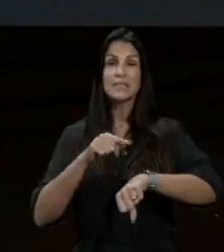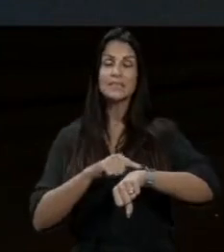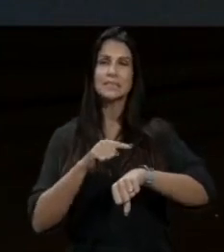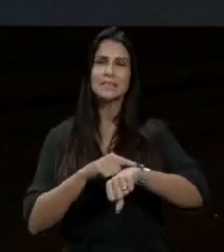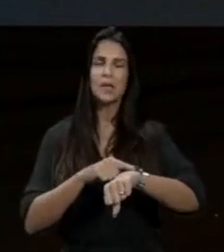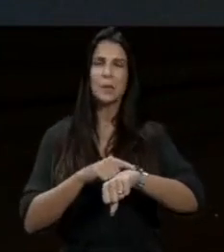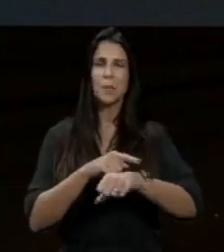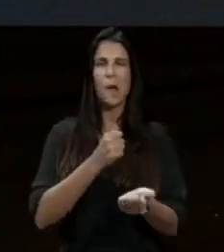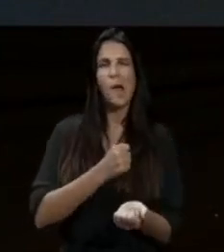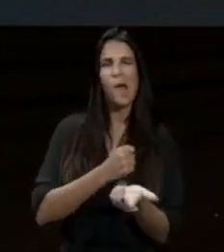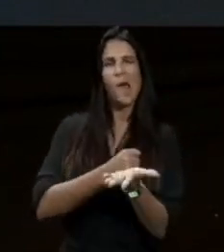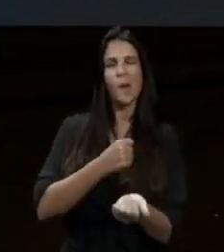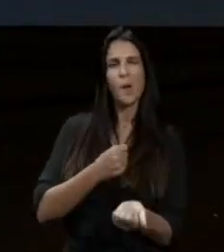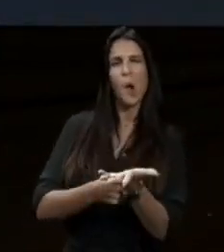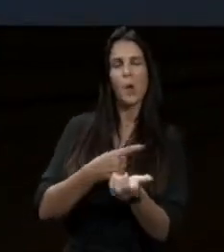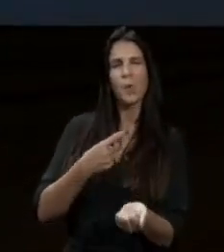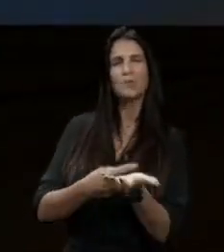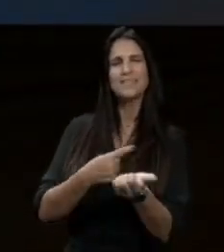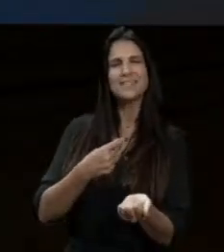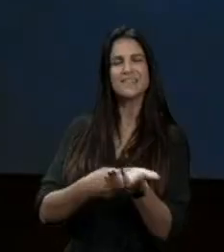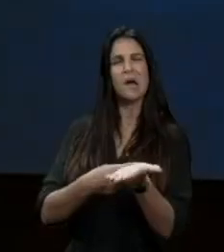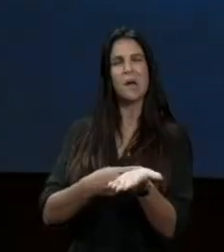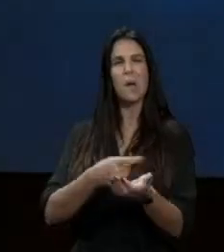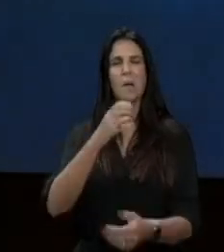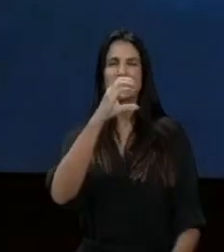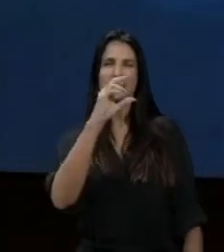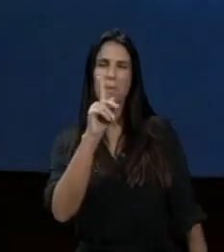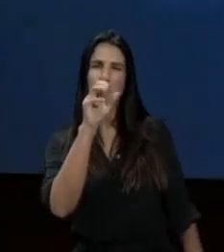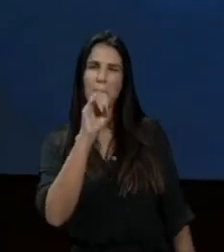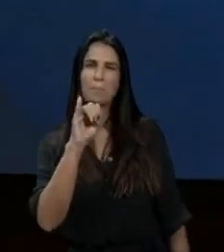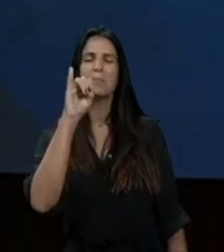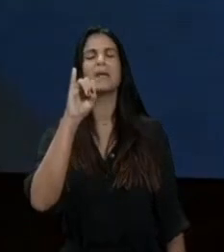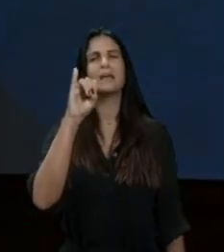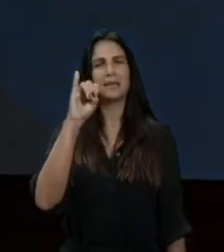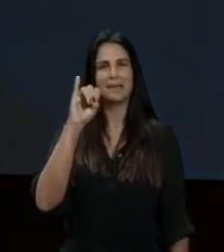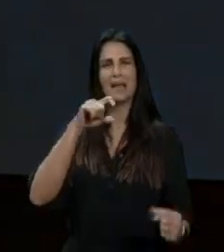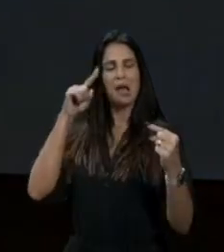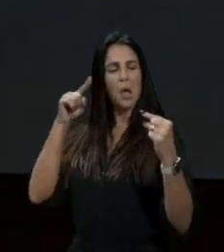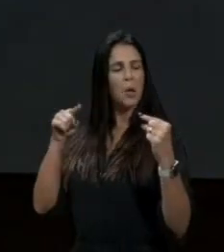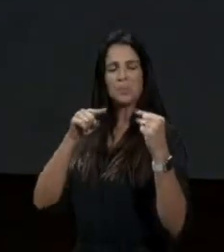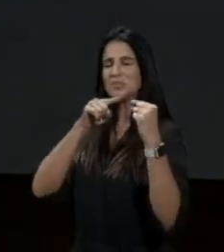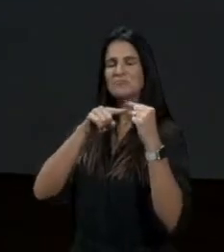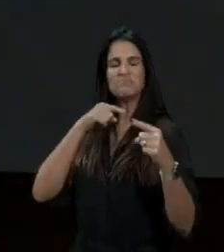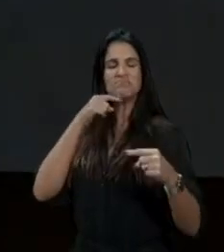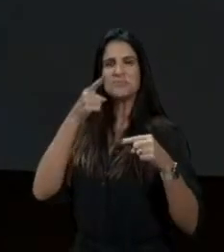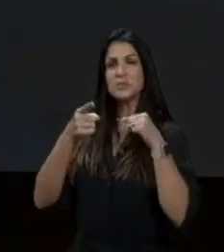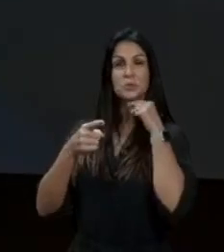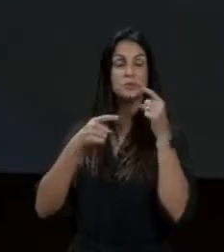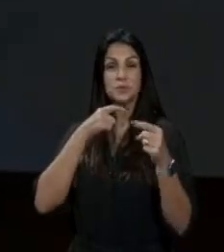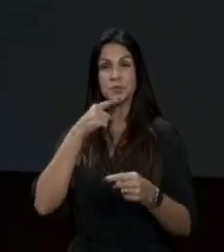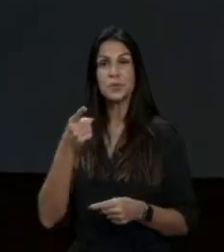corrupção de tanta CPI de tanta coisa por objetivos questionáveis